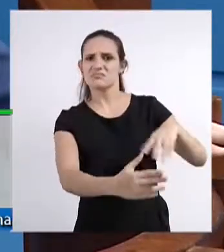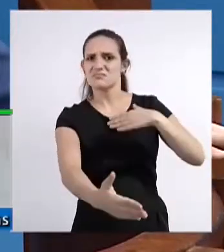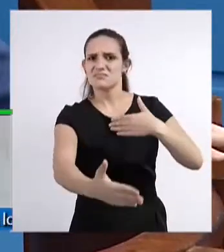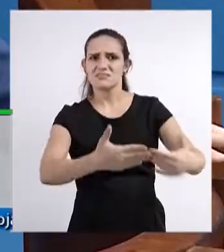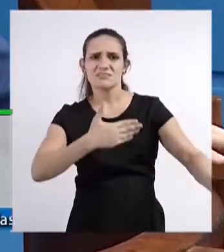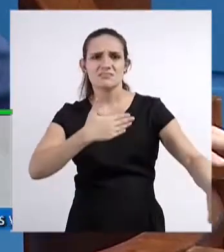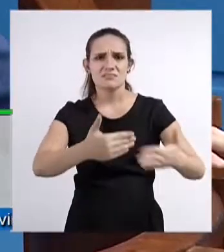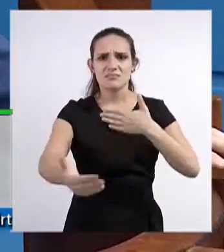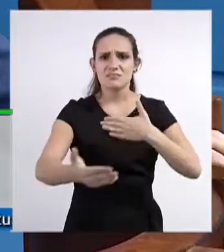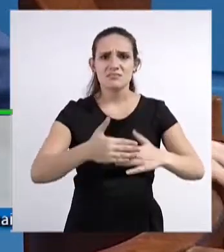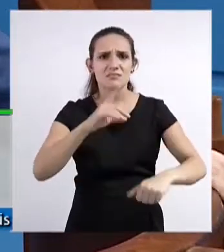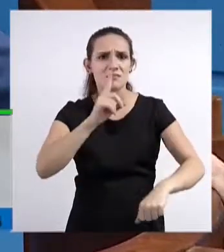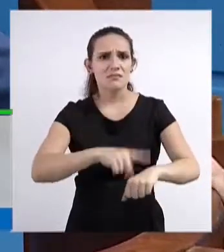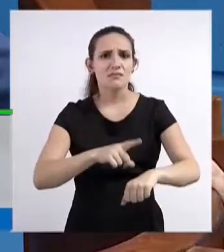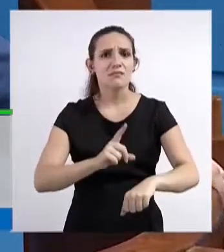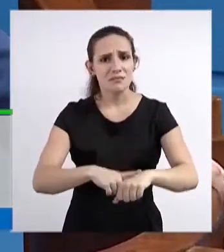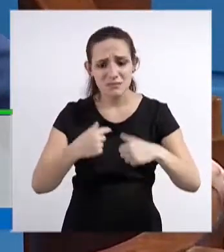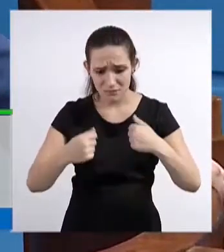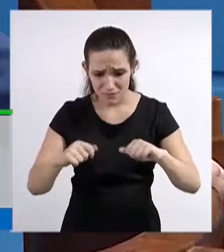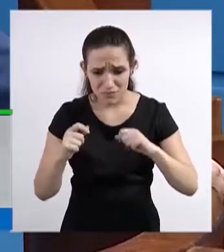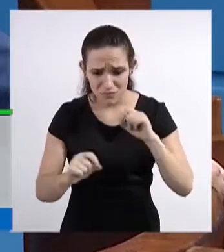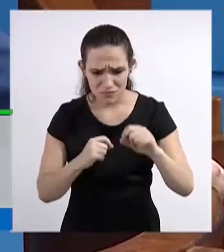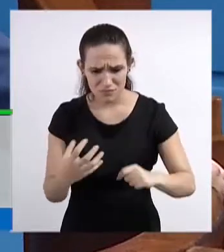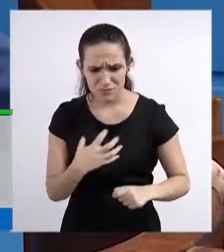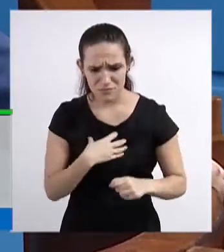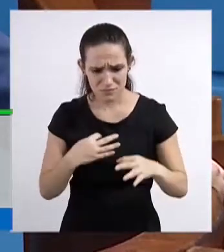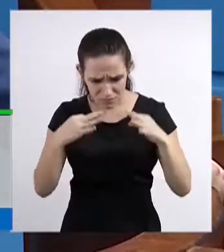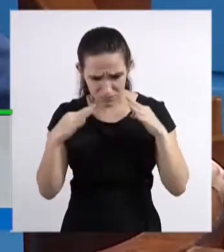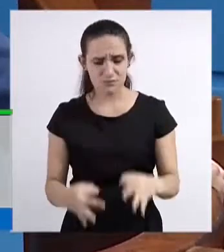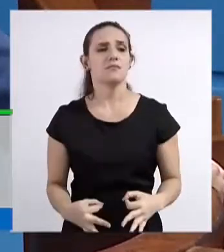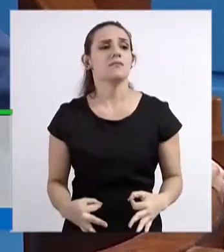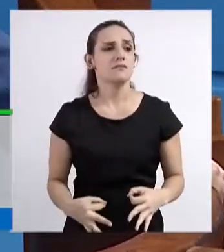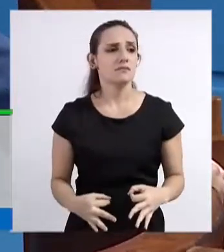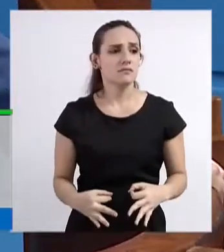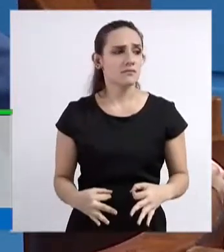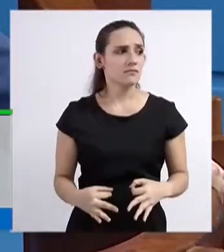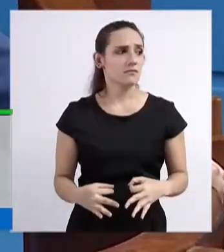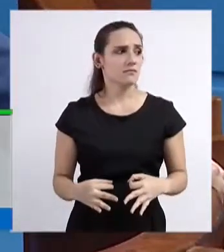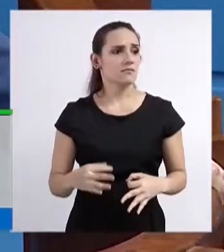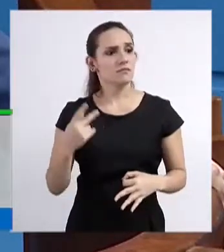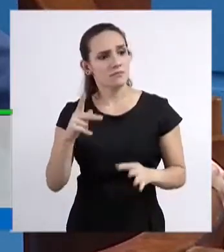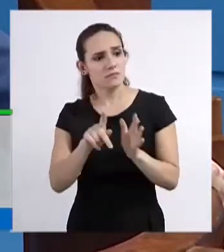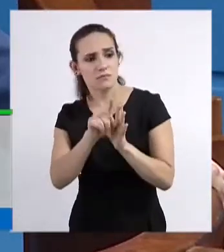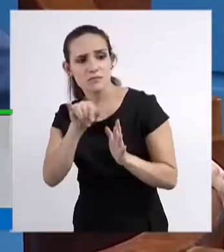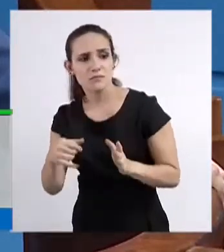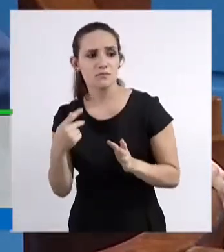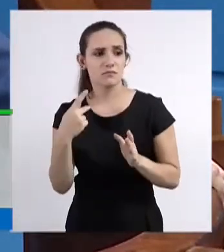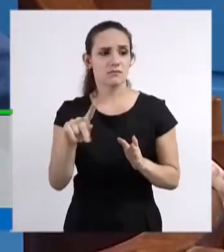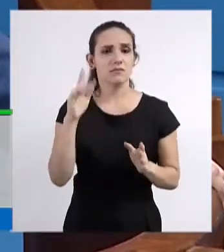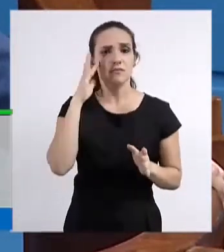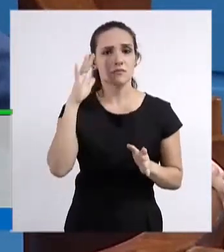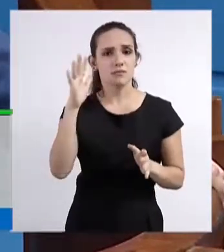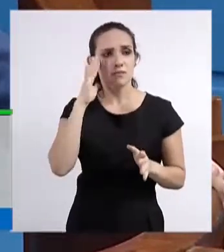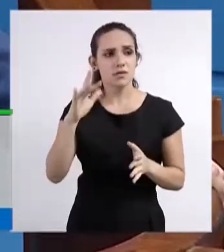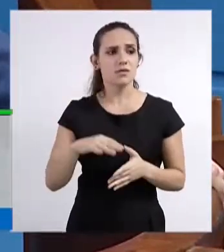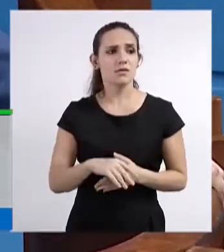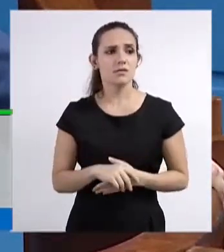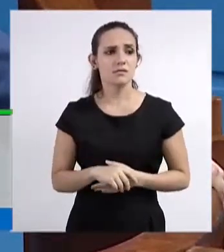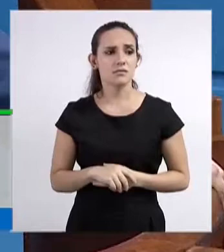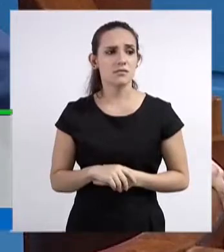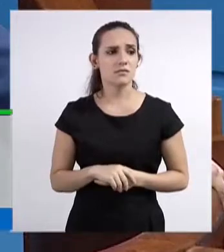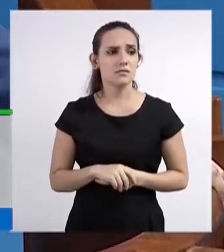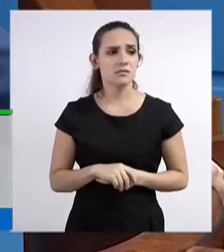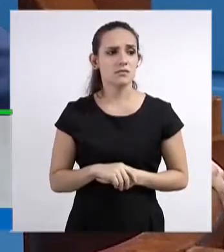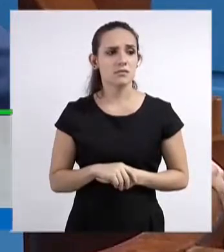qual área, precisam ter a convicção de que seus projetos, seus sonhos têm condições de plenamente ser